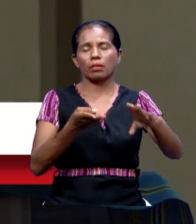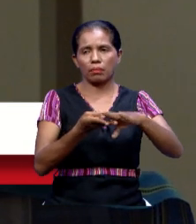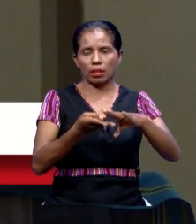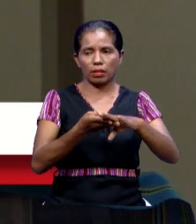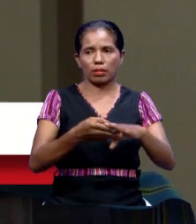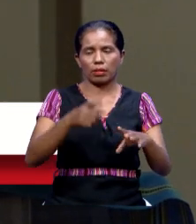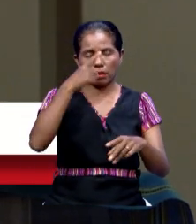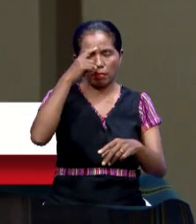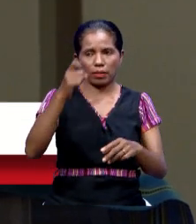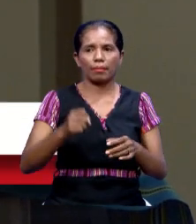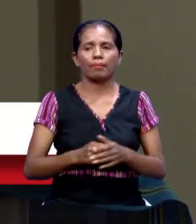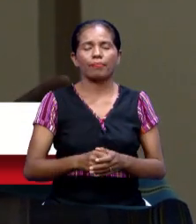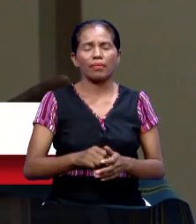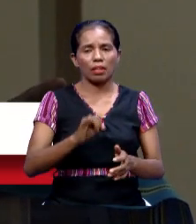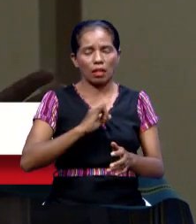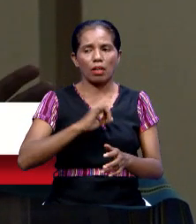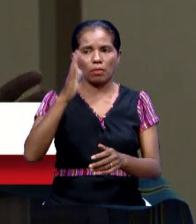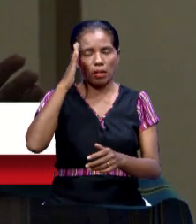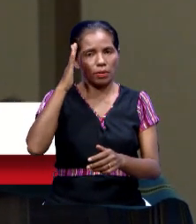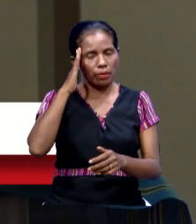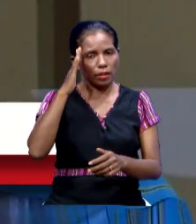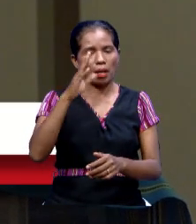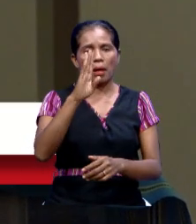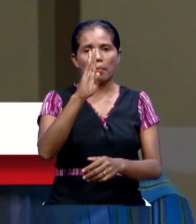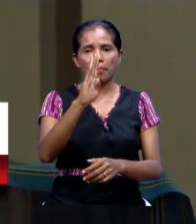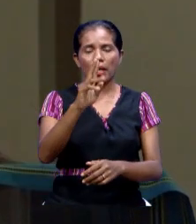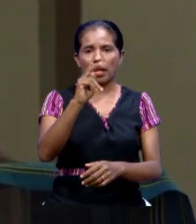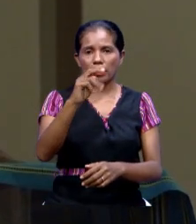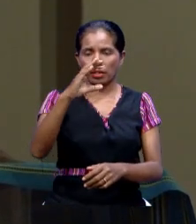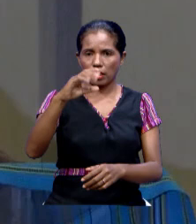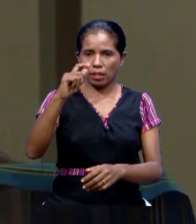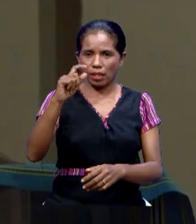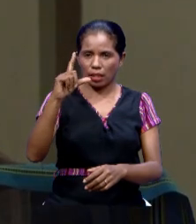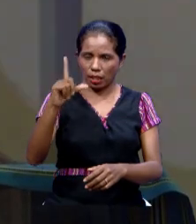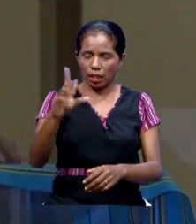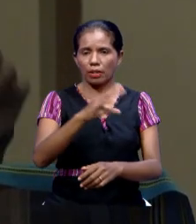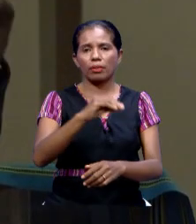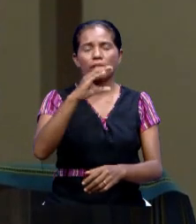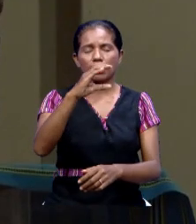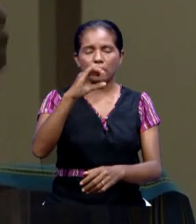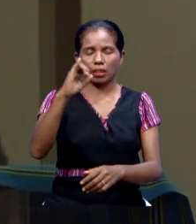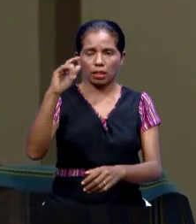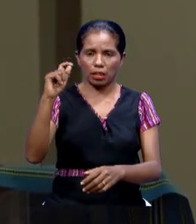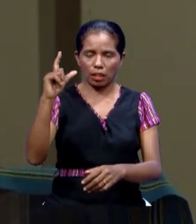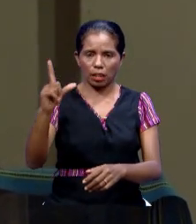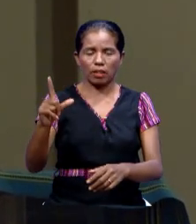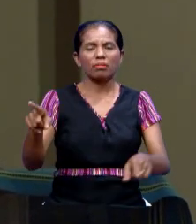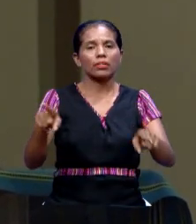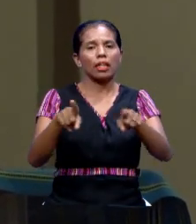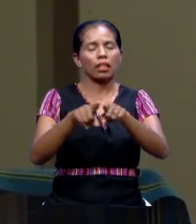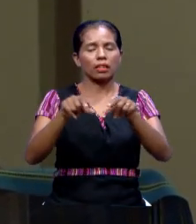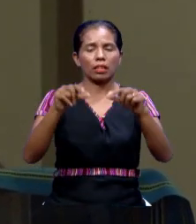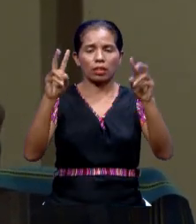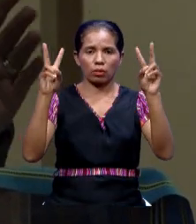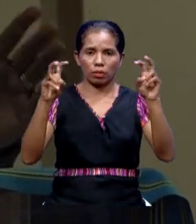Tane, ma kau noin kate, ben sete la se CITL, hanesa moe da ida, ho ladu rua. Hanesa